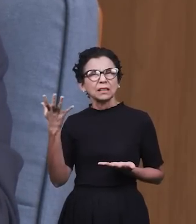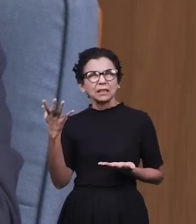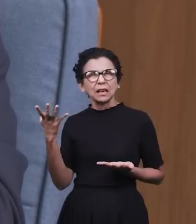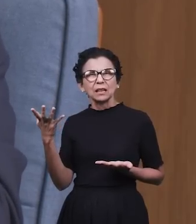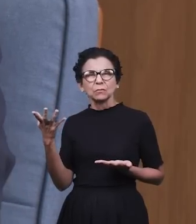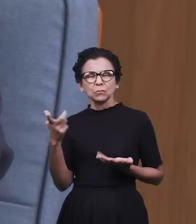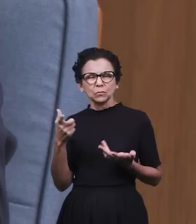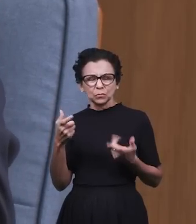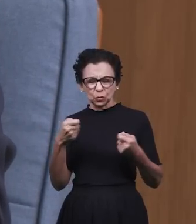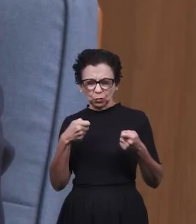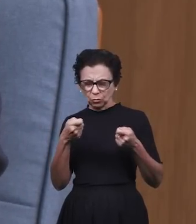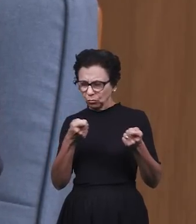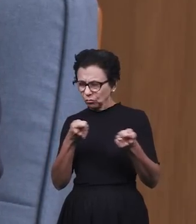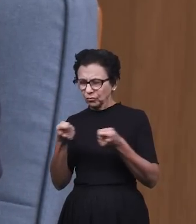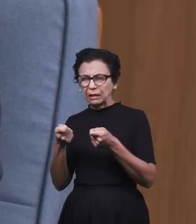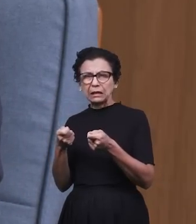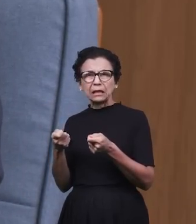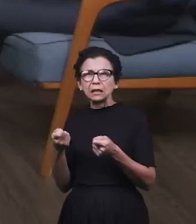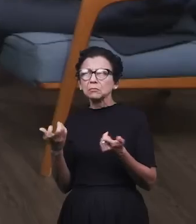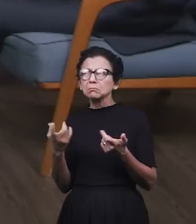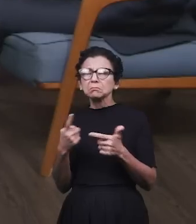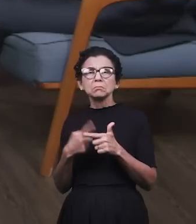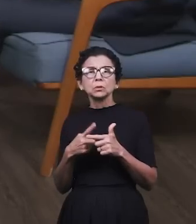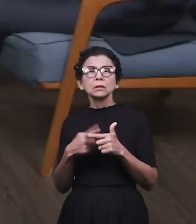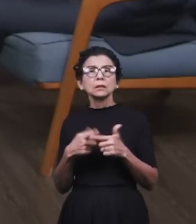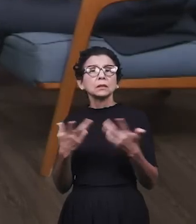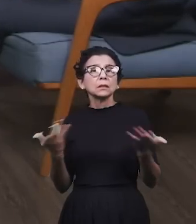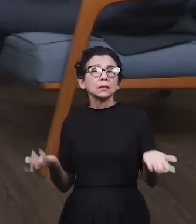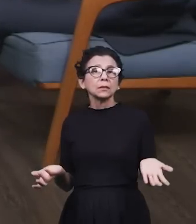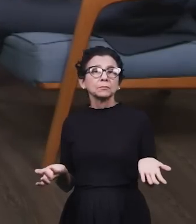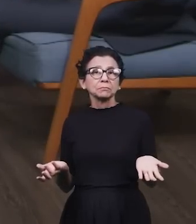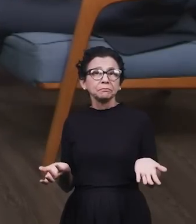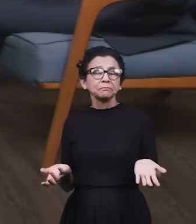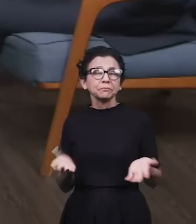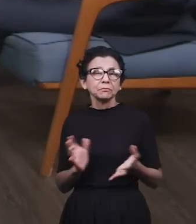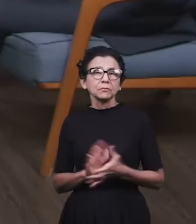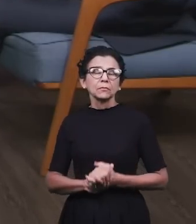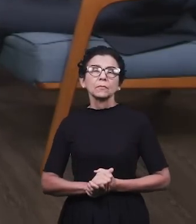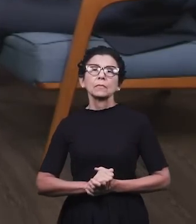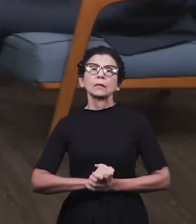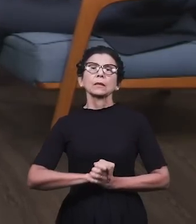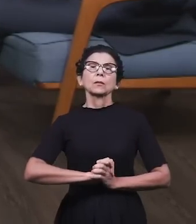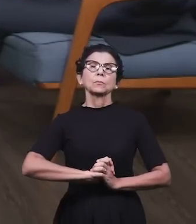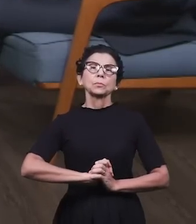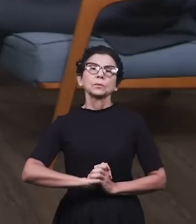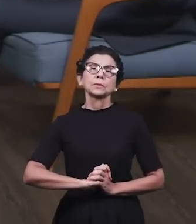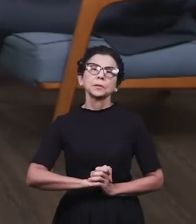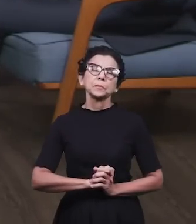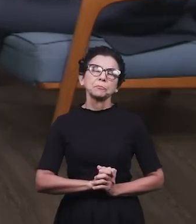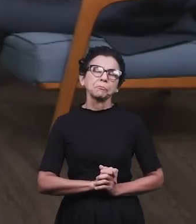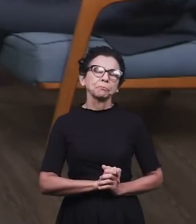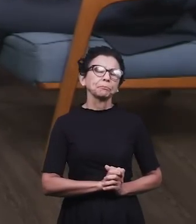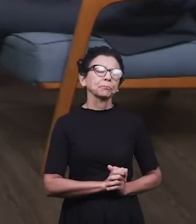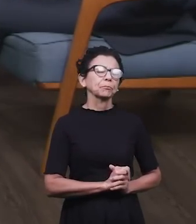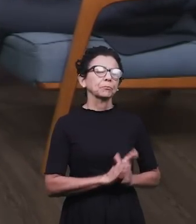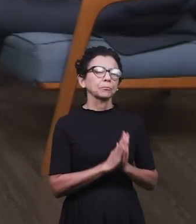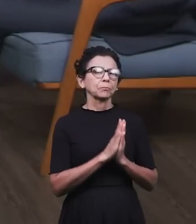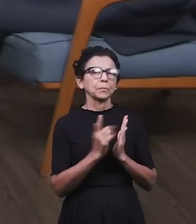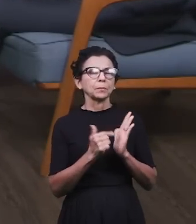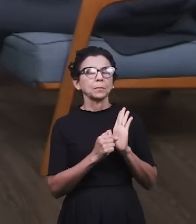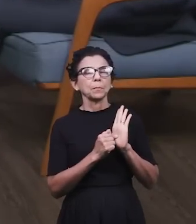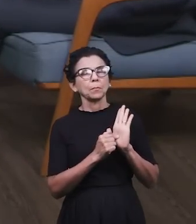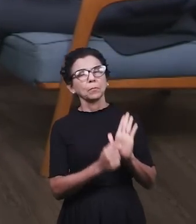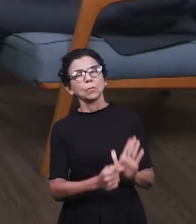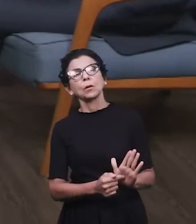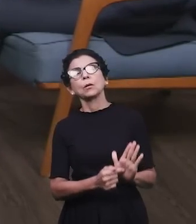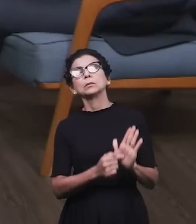nos governar? Porque fica claro na palavra. Ao longo da história, dos episódios que estão na Bíblia, que